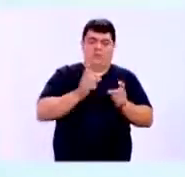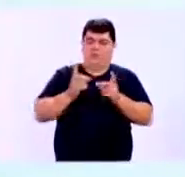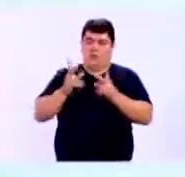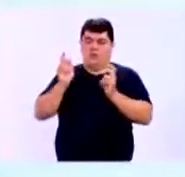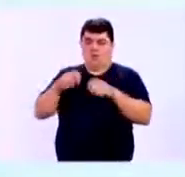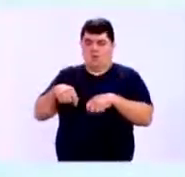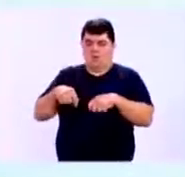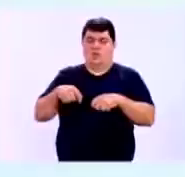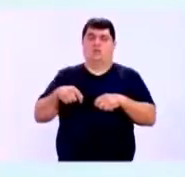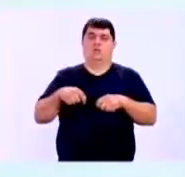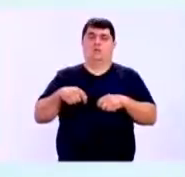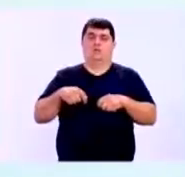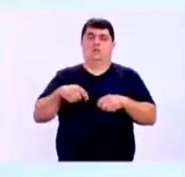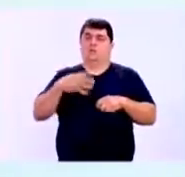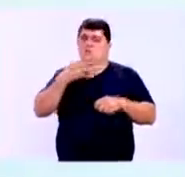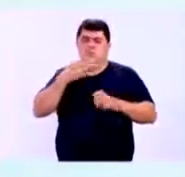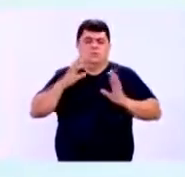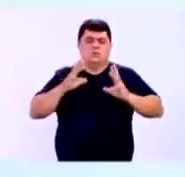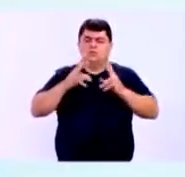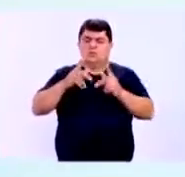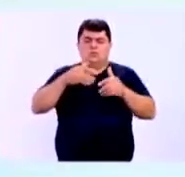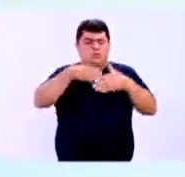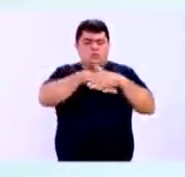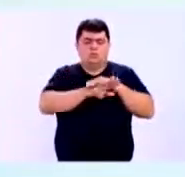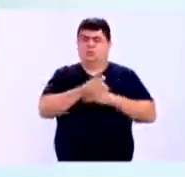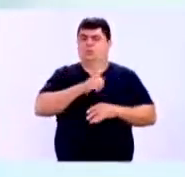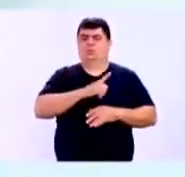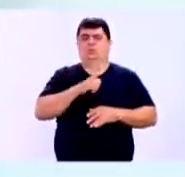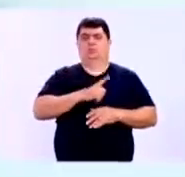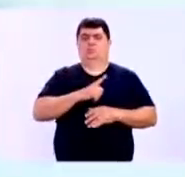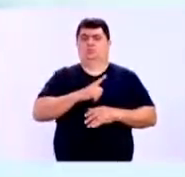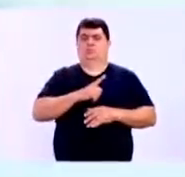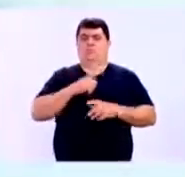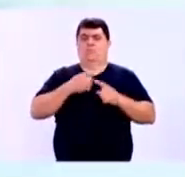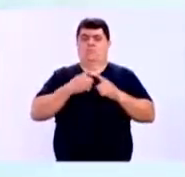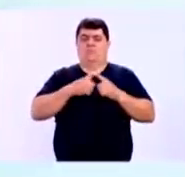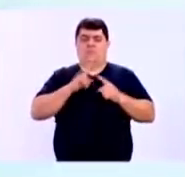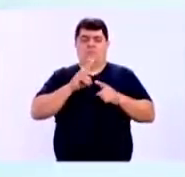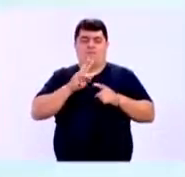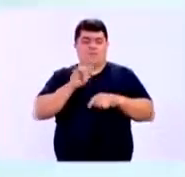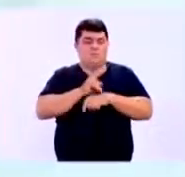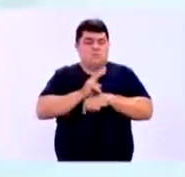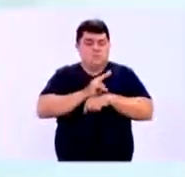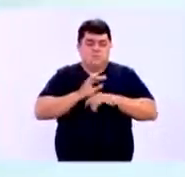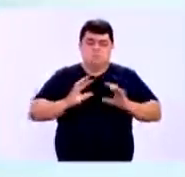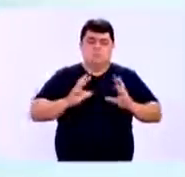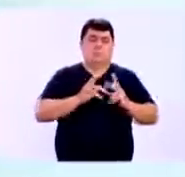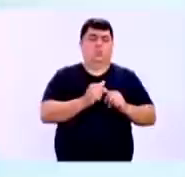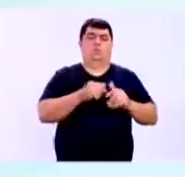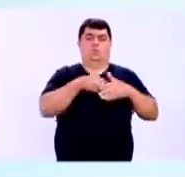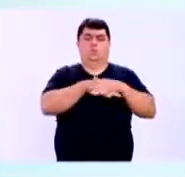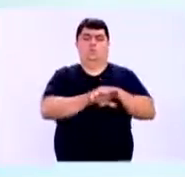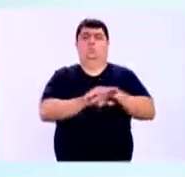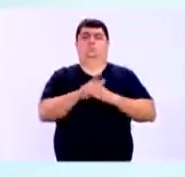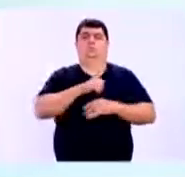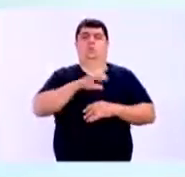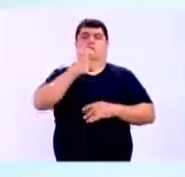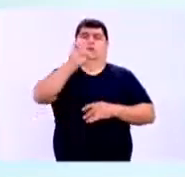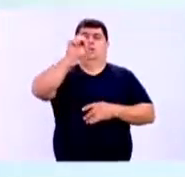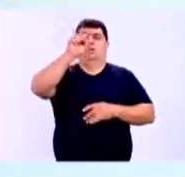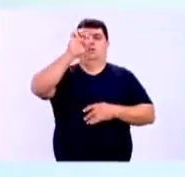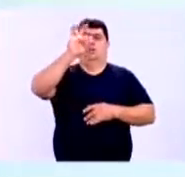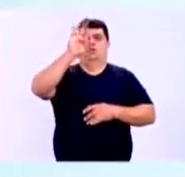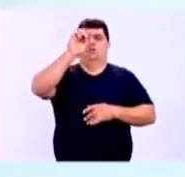uma determinada demanda. Então, o controle do inventário é o controle do estoque. Dependendo de cada